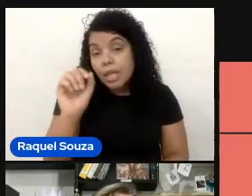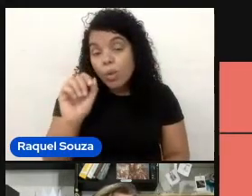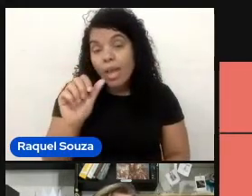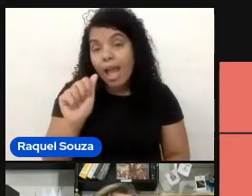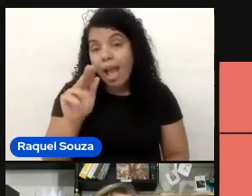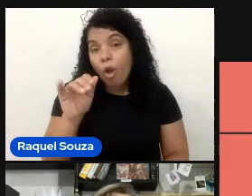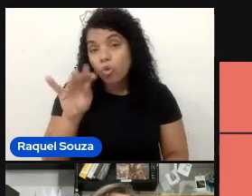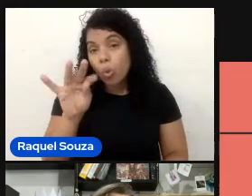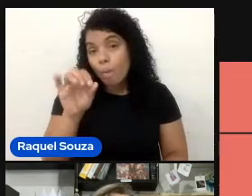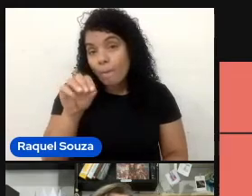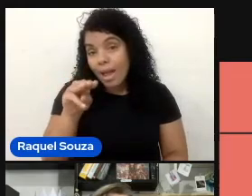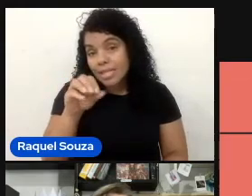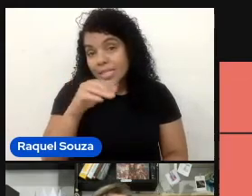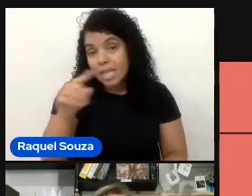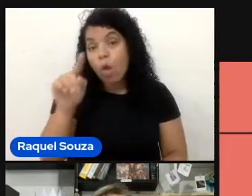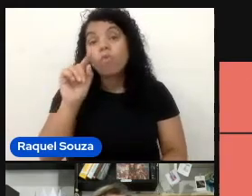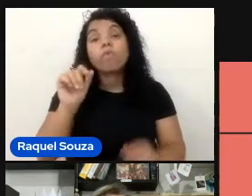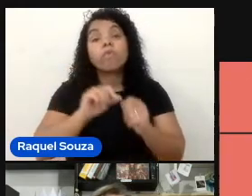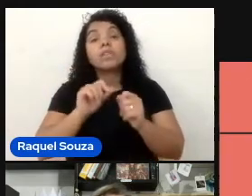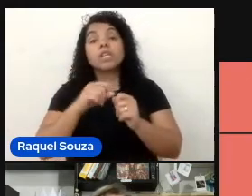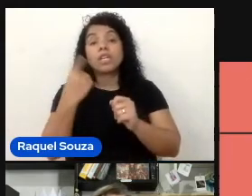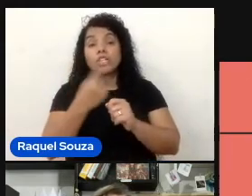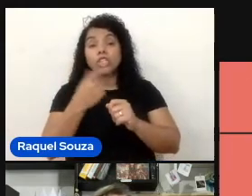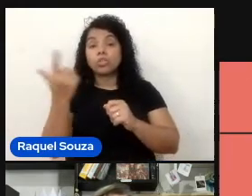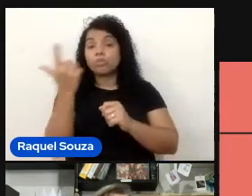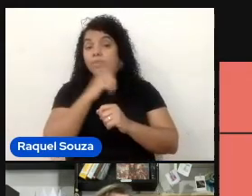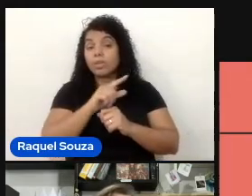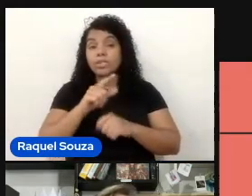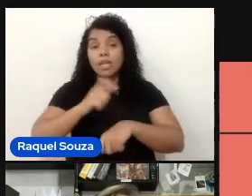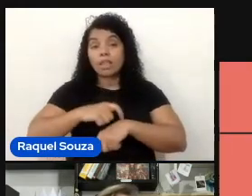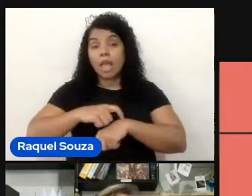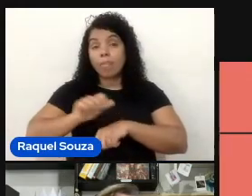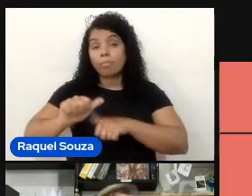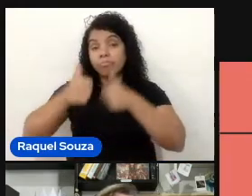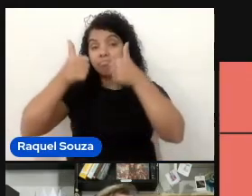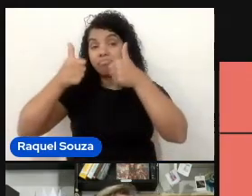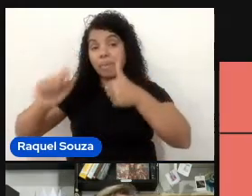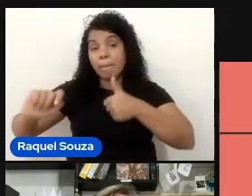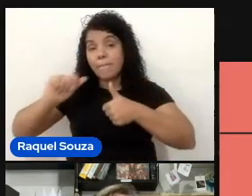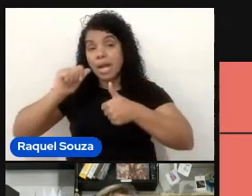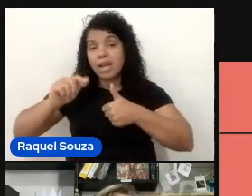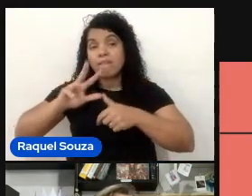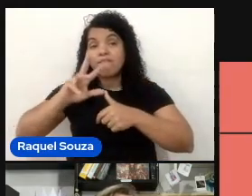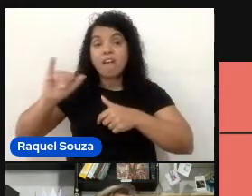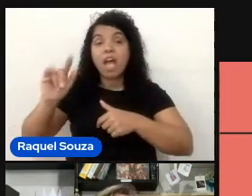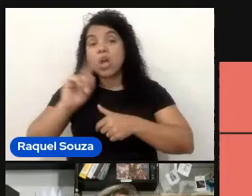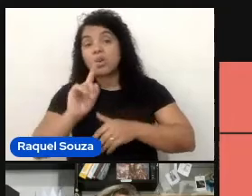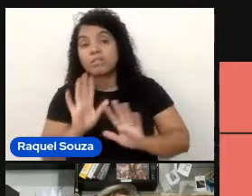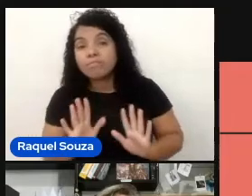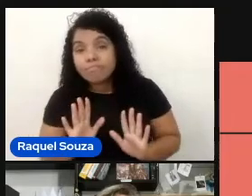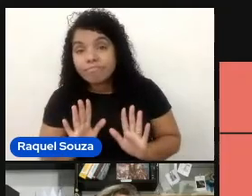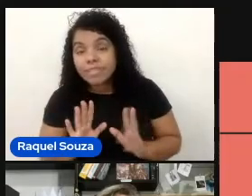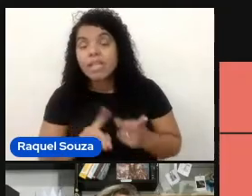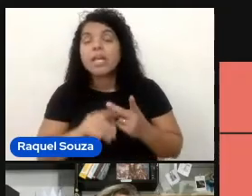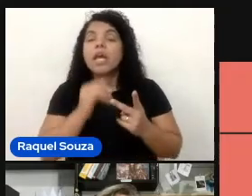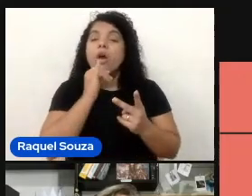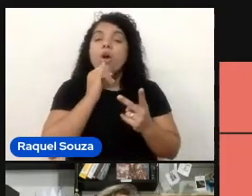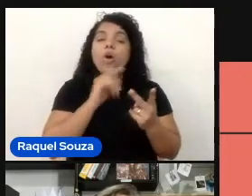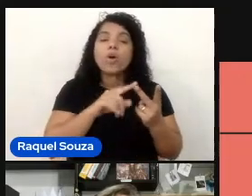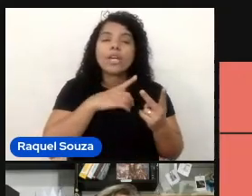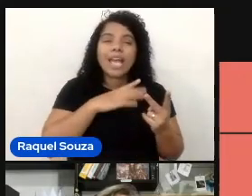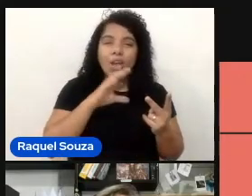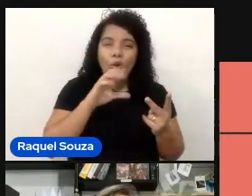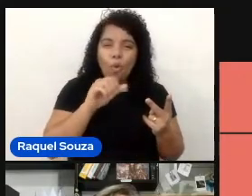ela realmente vai fazer com que a gente ganhe tempo. A automação, ela vai trazer ali toda a cobertura de testes que